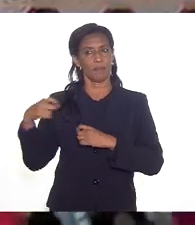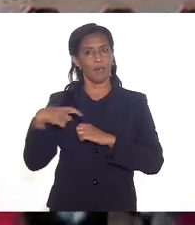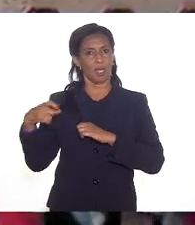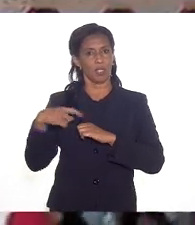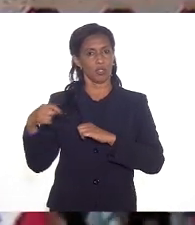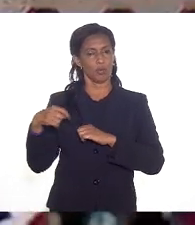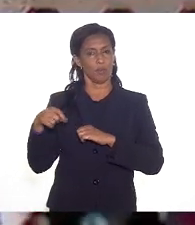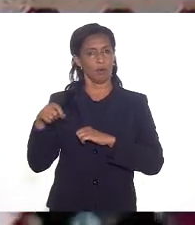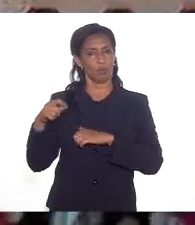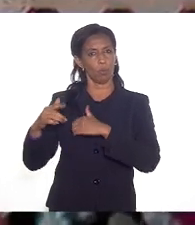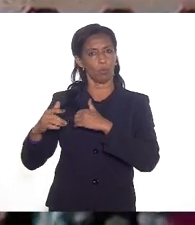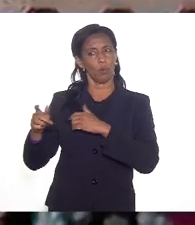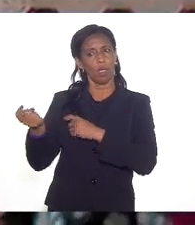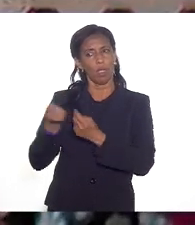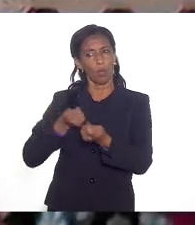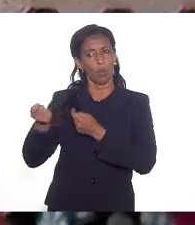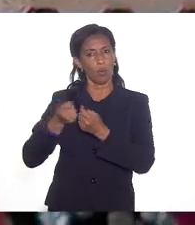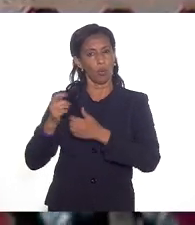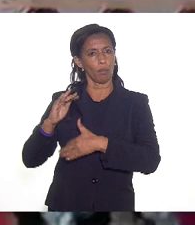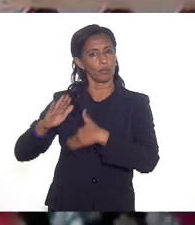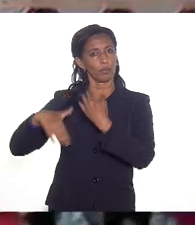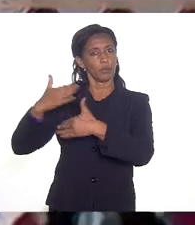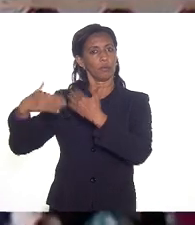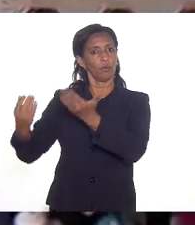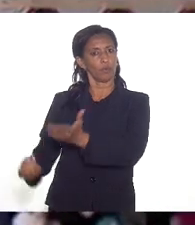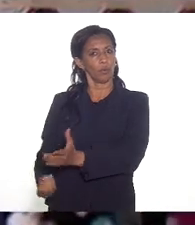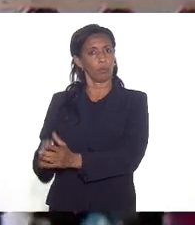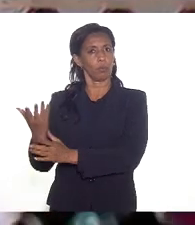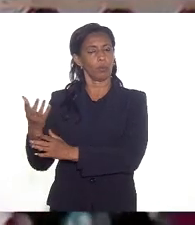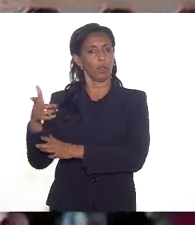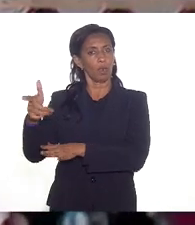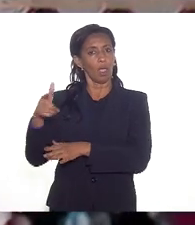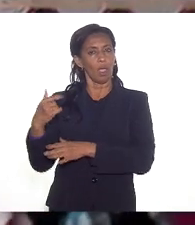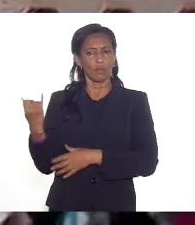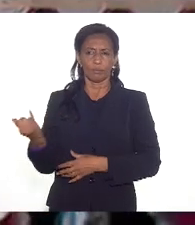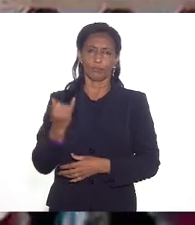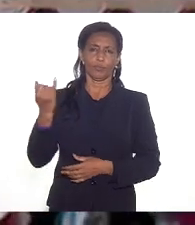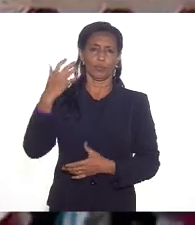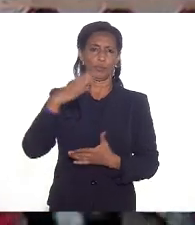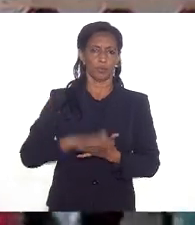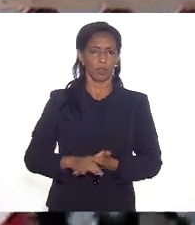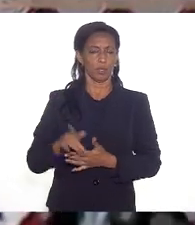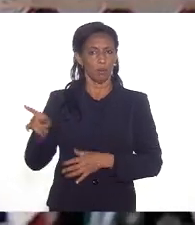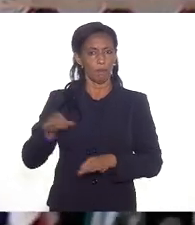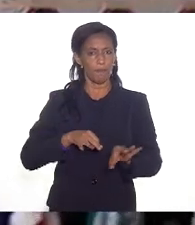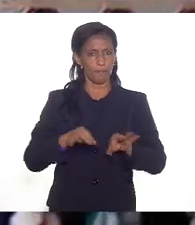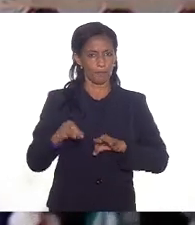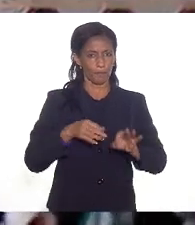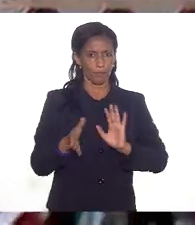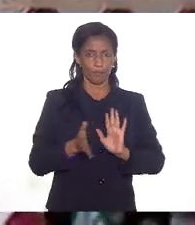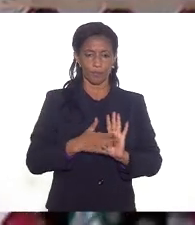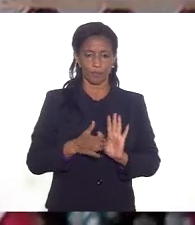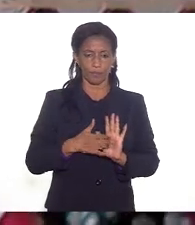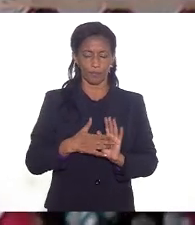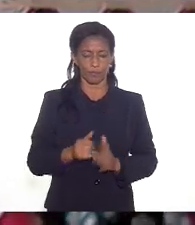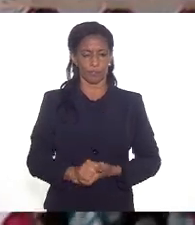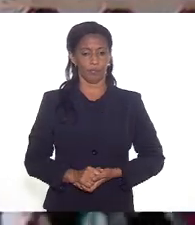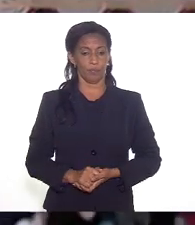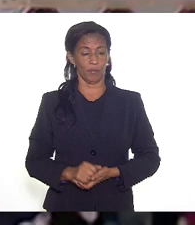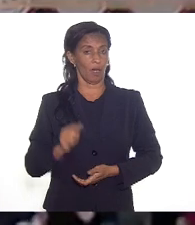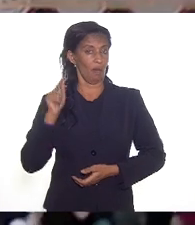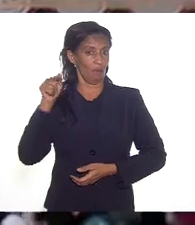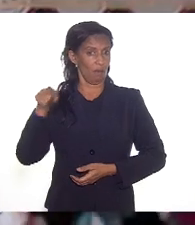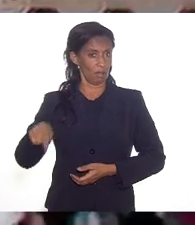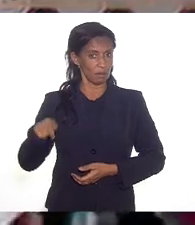econômicos desenvolvidos nesses territórios são fundamentais e o projeto se propõe a